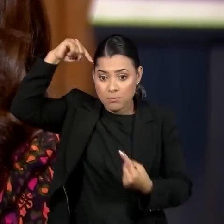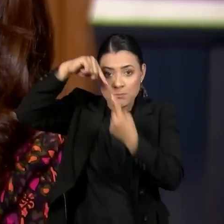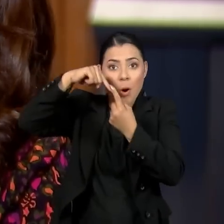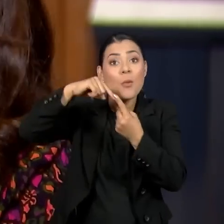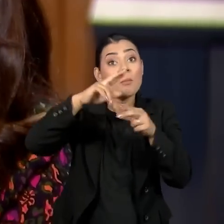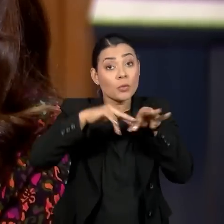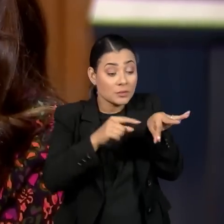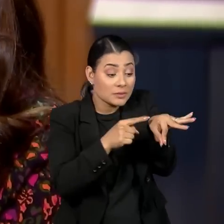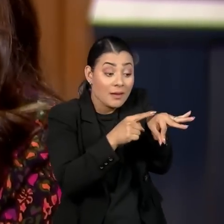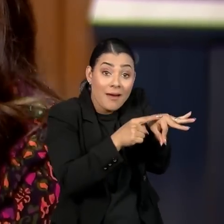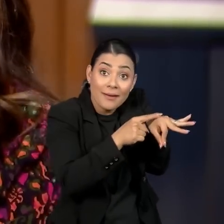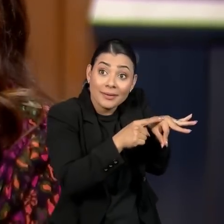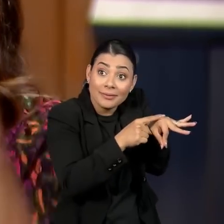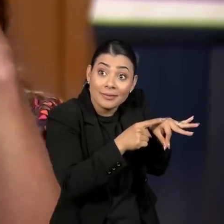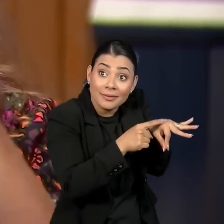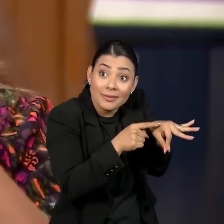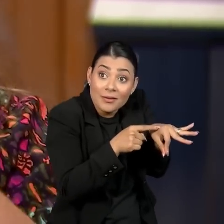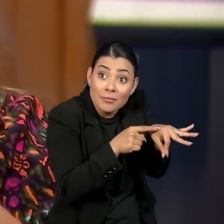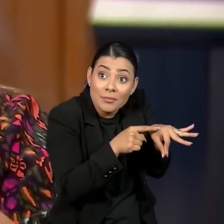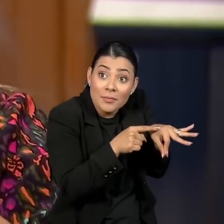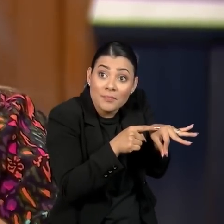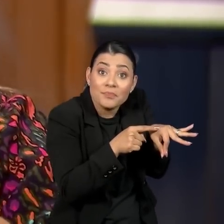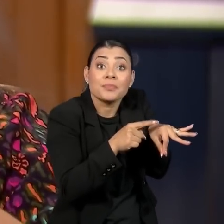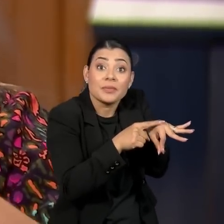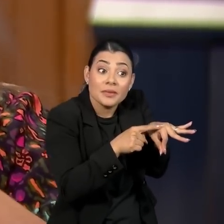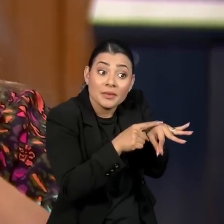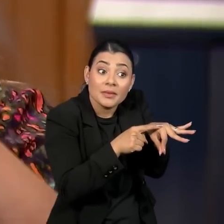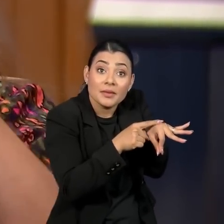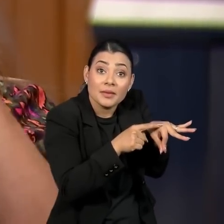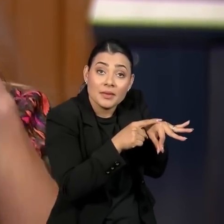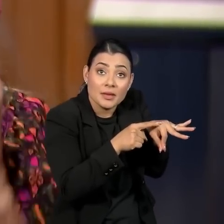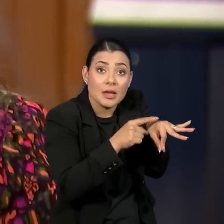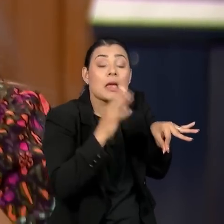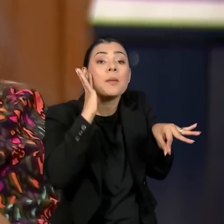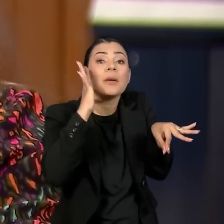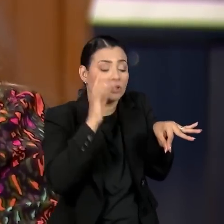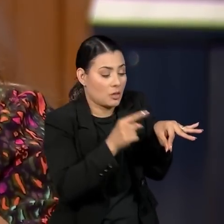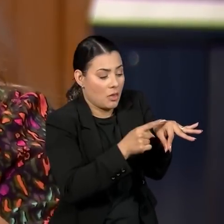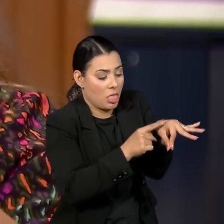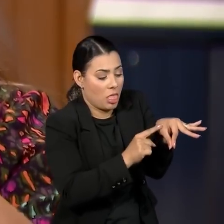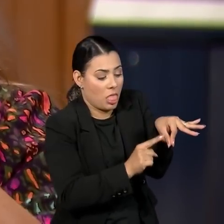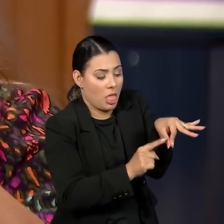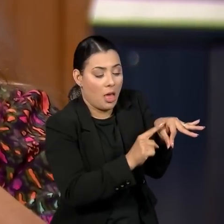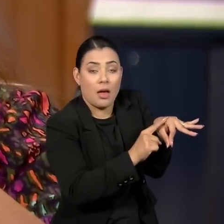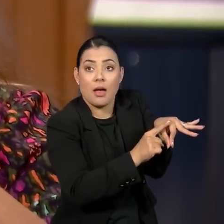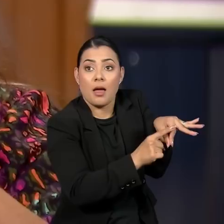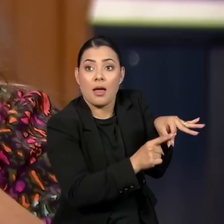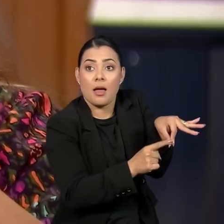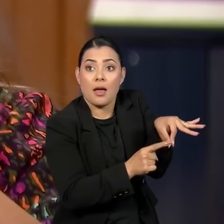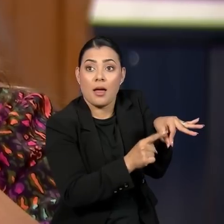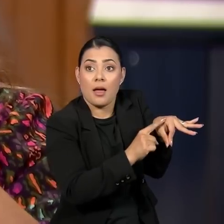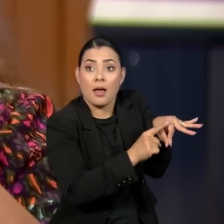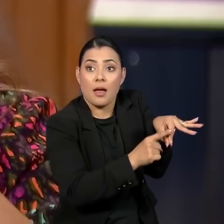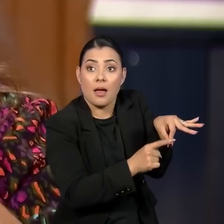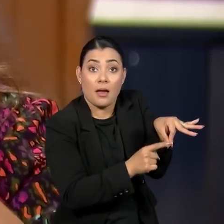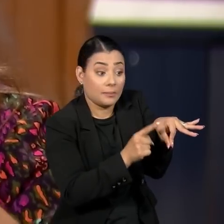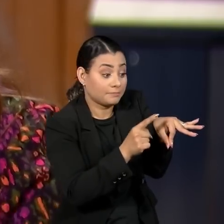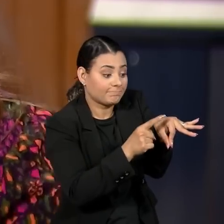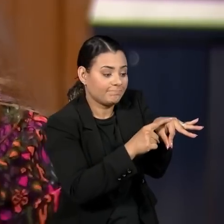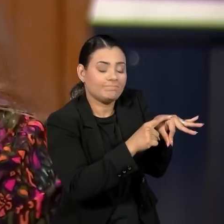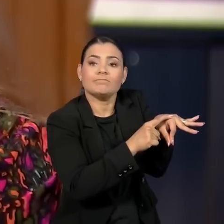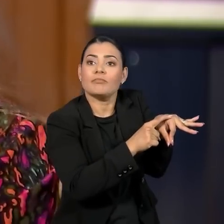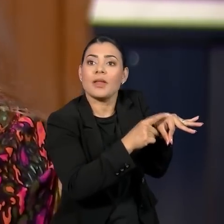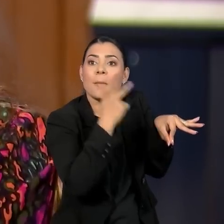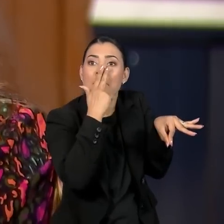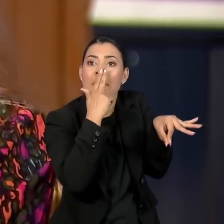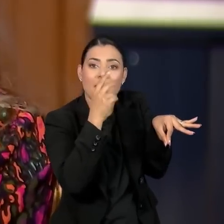do clitóris. Então, o clitóris está lá no altinho dessa tenda. Se a gente imaginar os grandes lábios como uma tenda que se encontra aqui, está lá em cima,